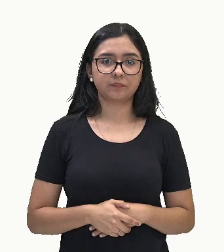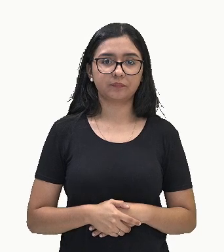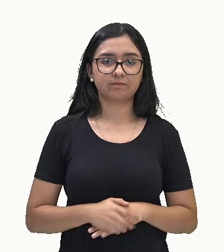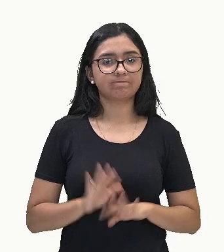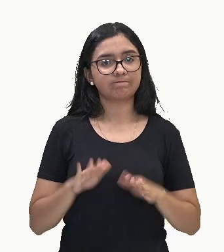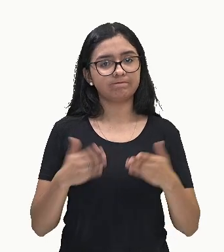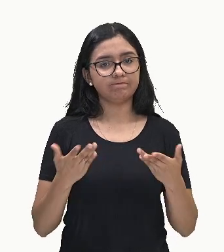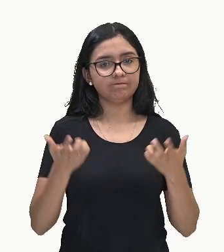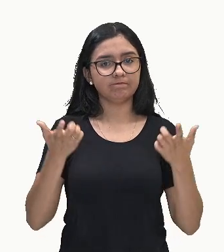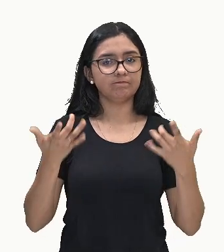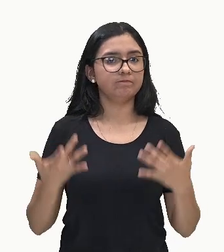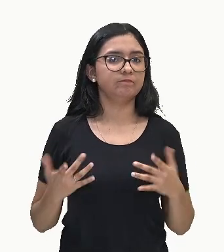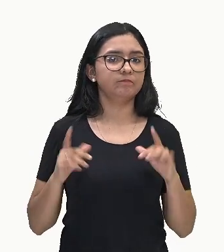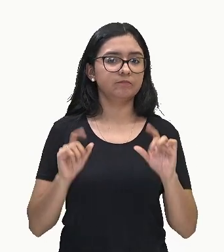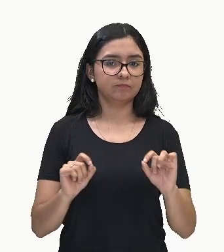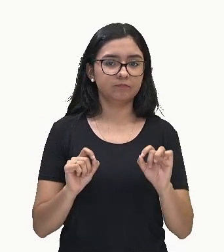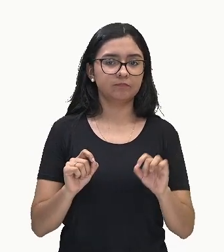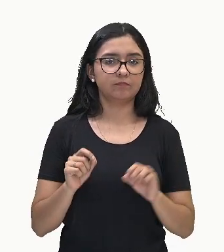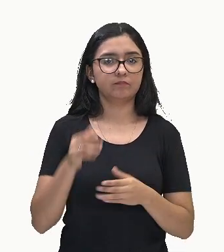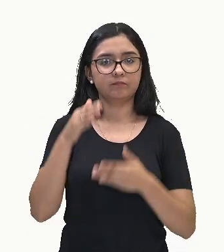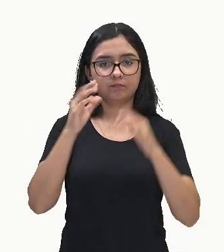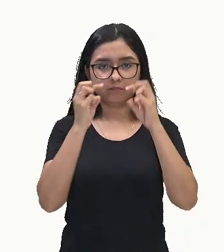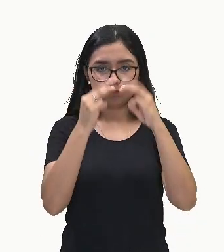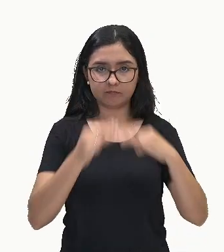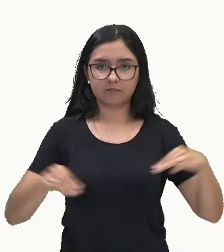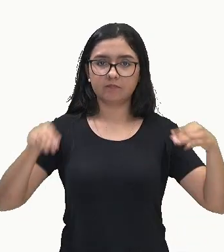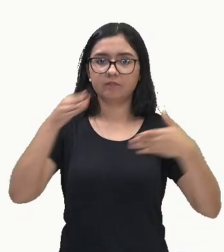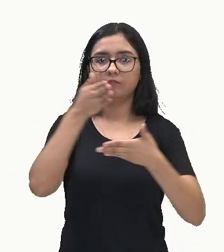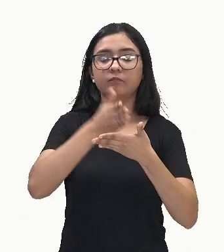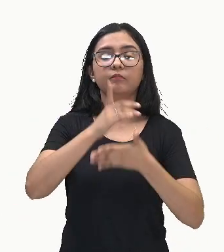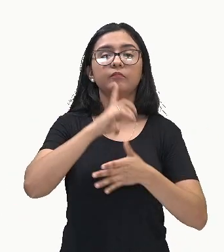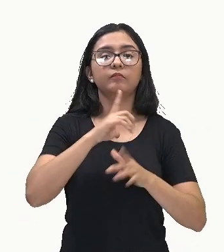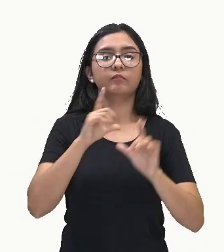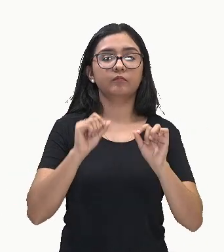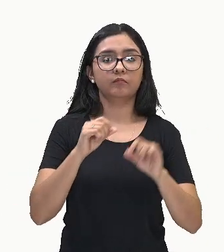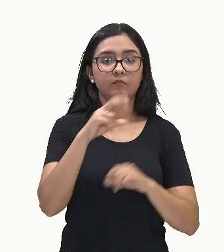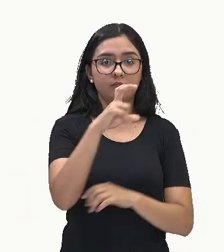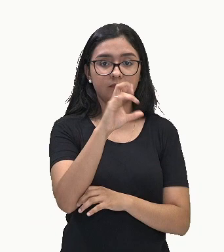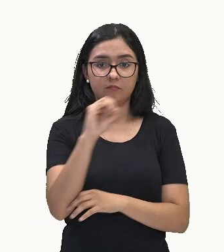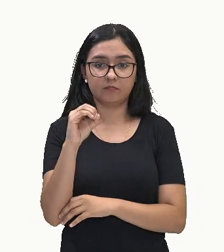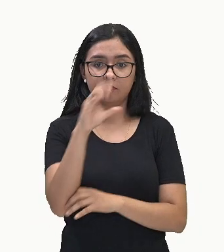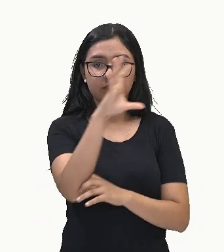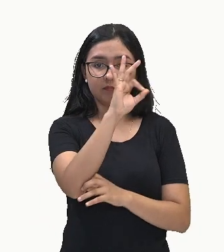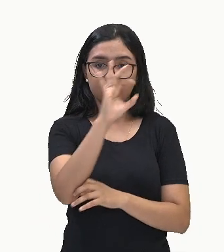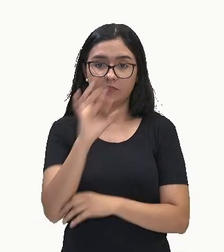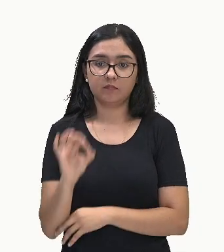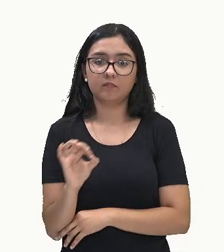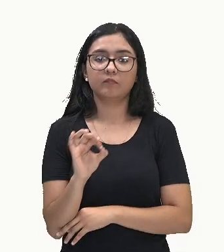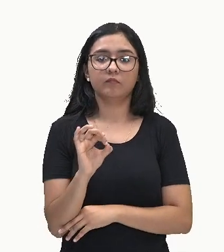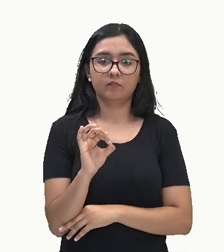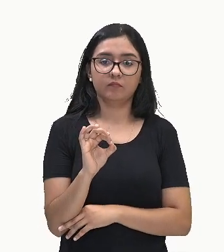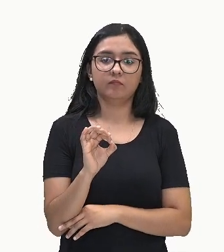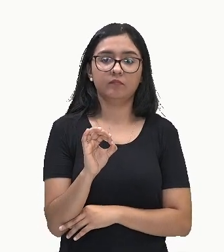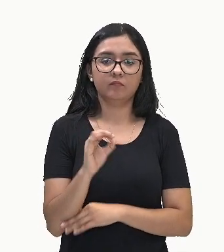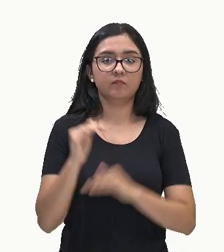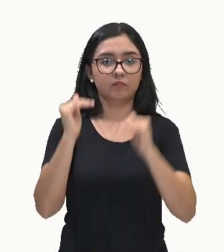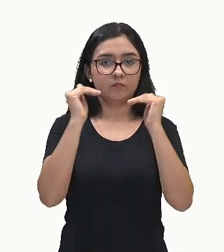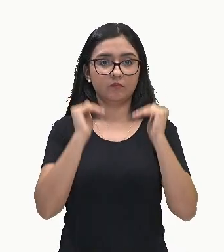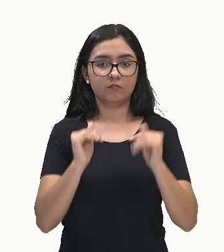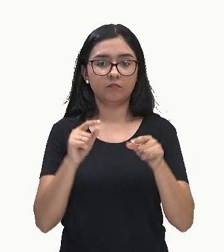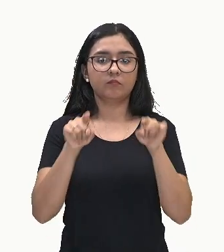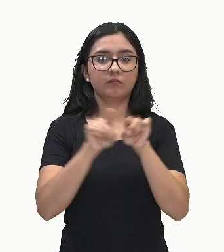aqui né a mediana né Nós temos 50% dos termos abaixo dela e 50% dos